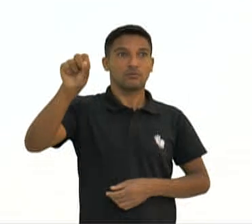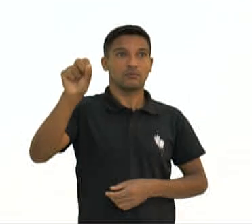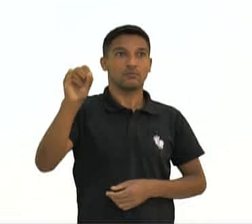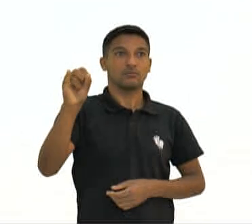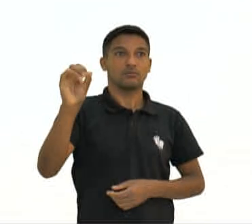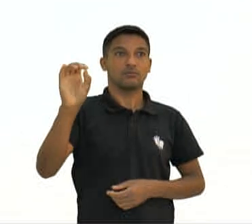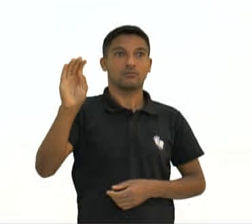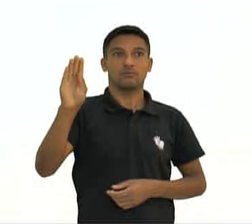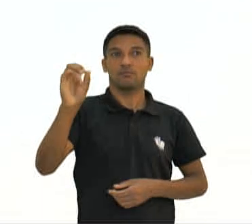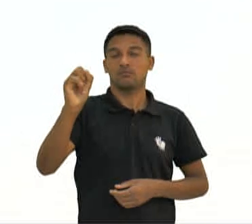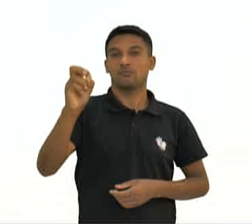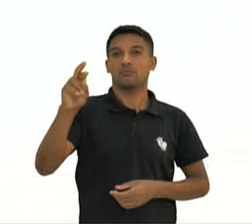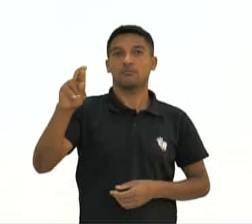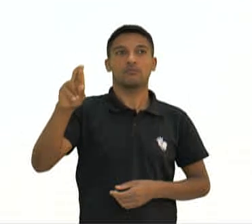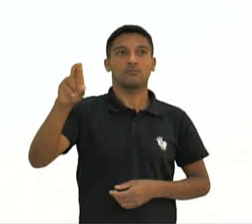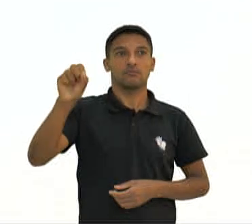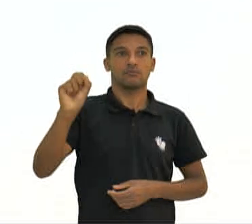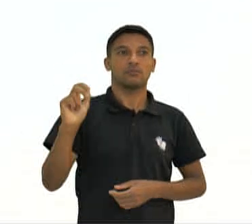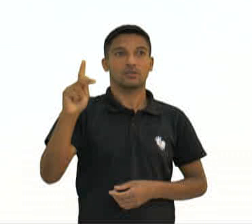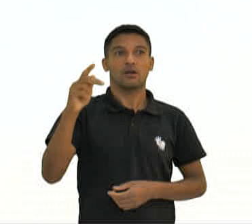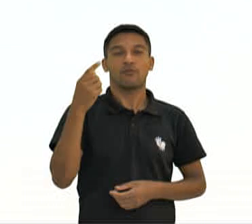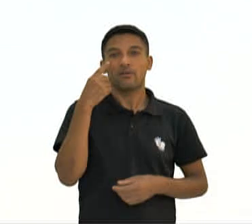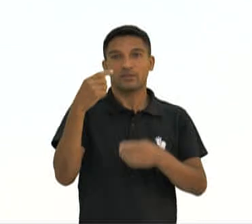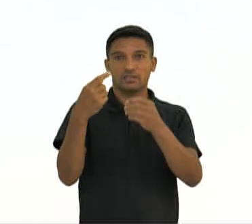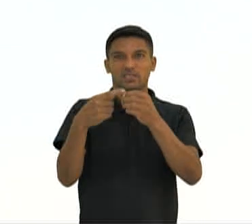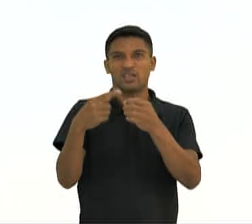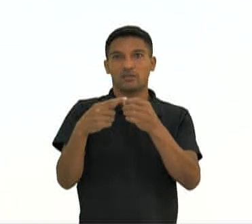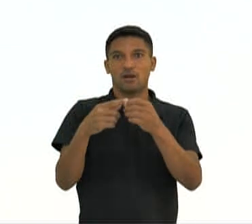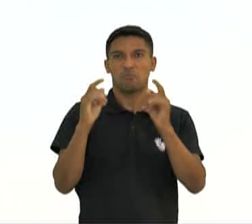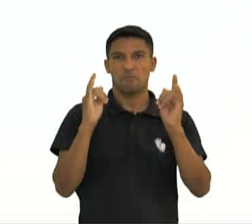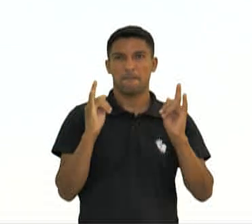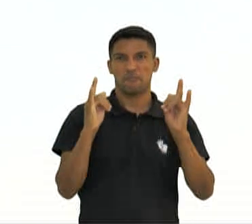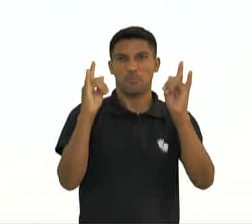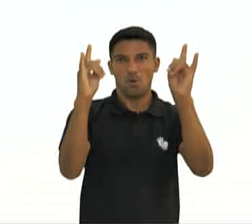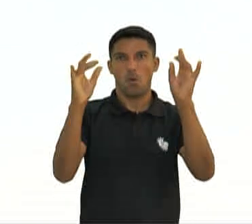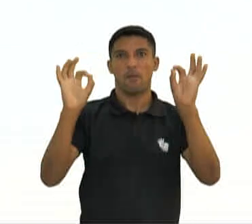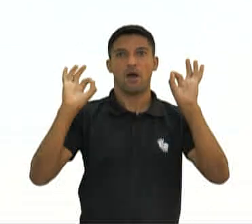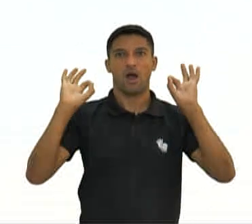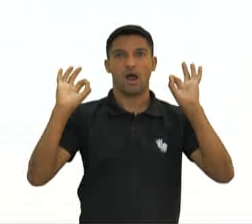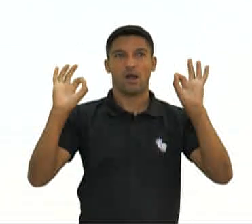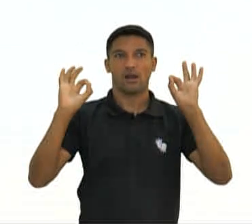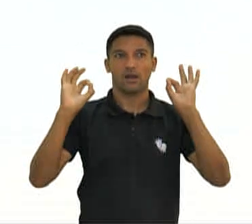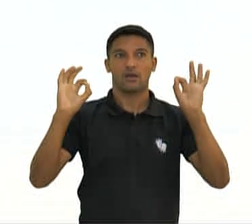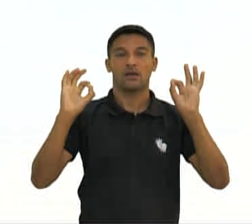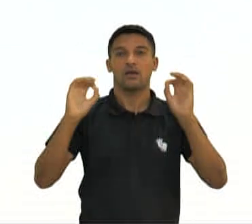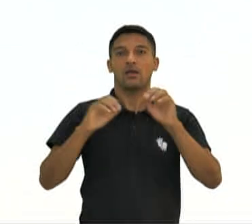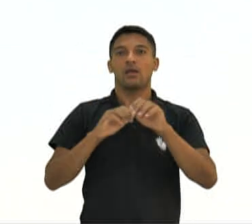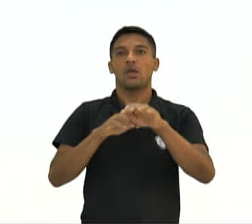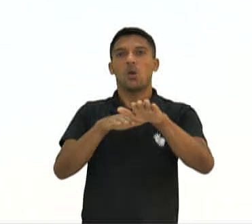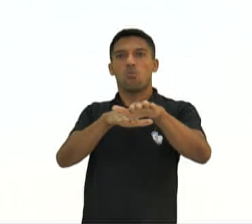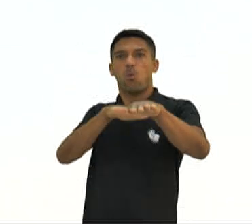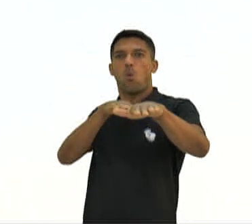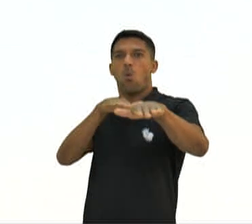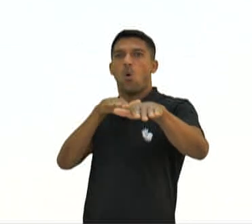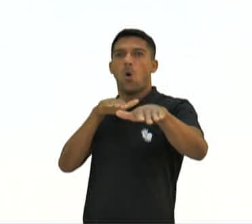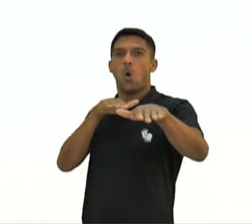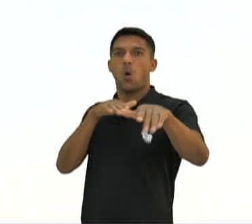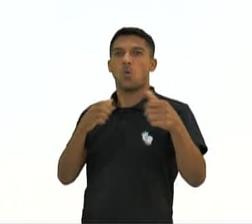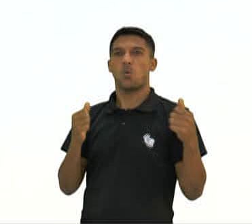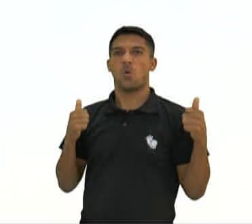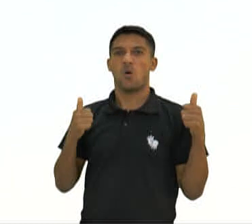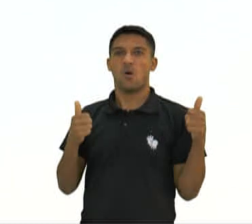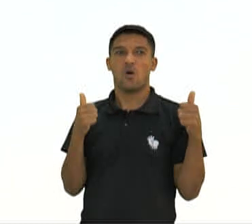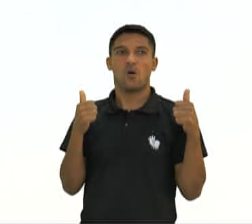área urbana que a gente conhece no mundo todo. Hein? Os prédios modernos, autoestrada elevada, as vias de acesso, também